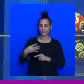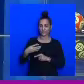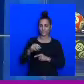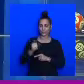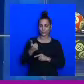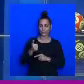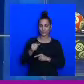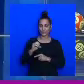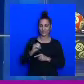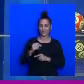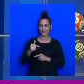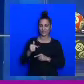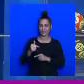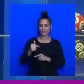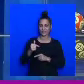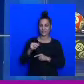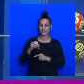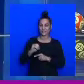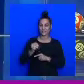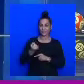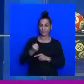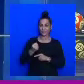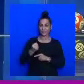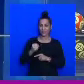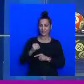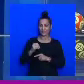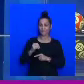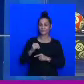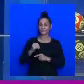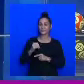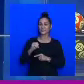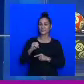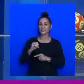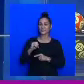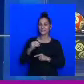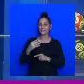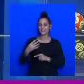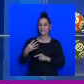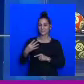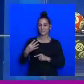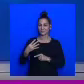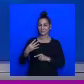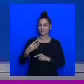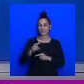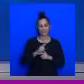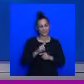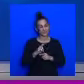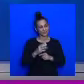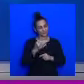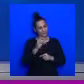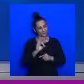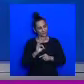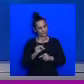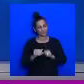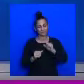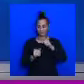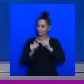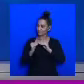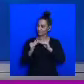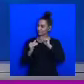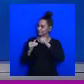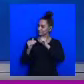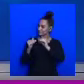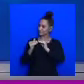14, 11, 07, 04 e 08. Auditores, confirmam? Sim,